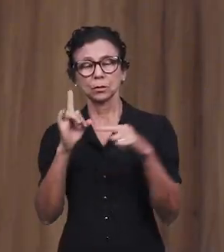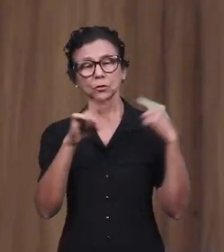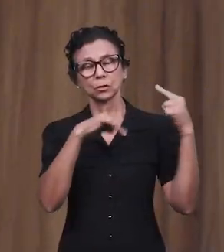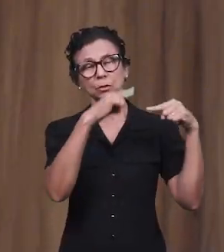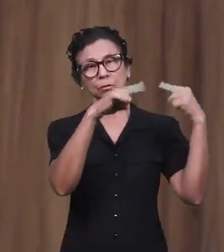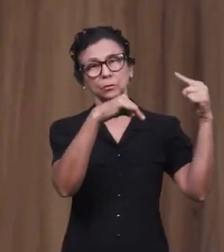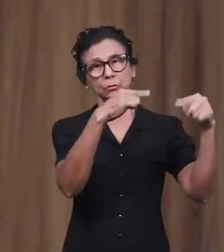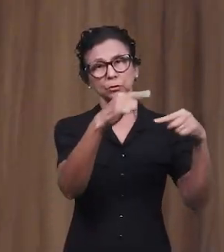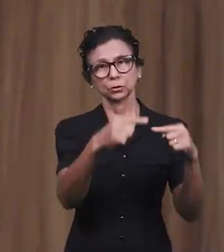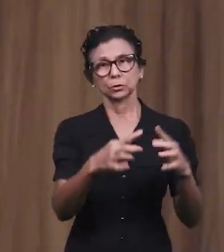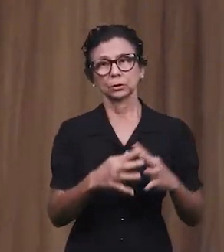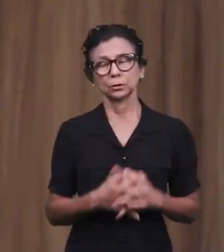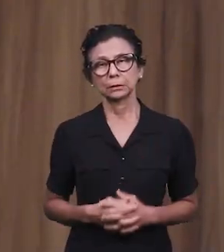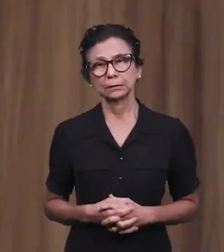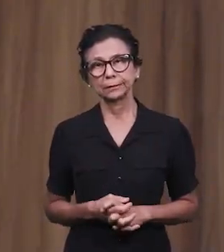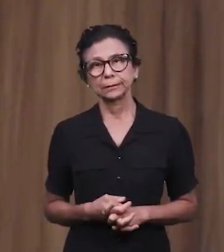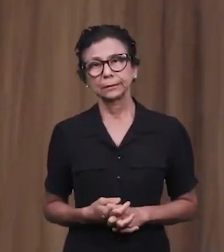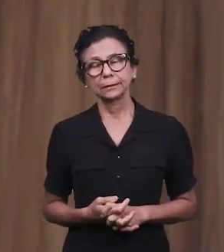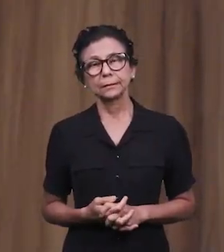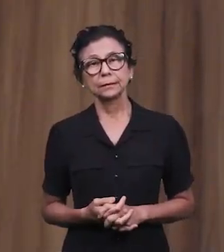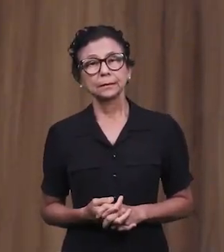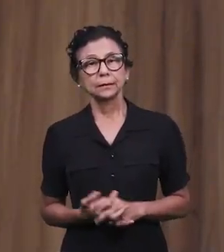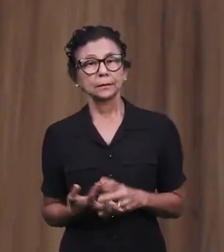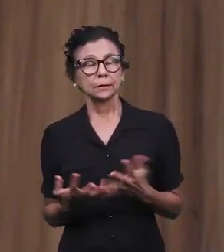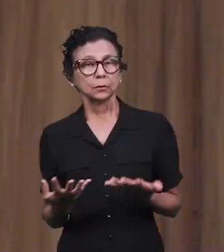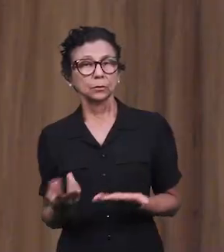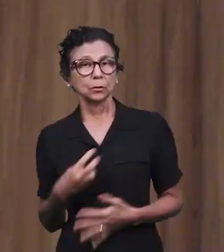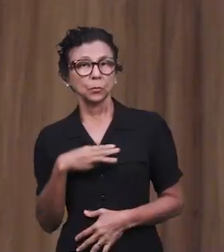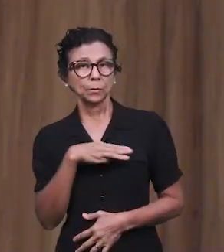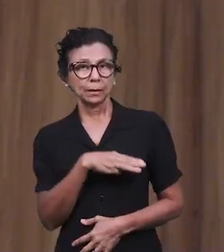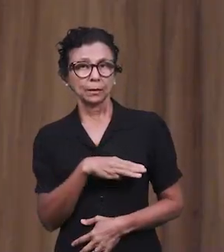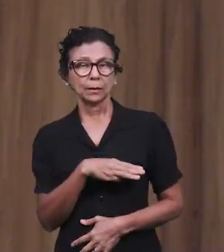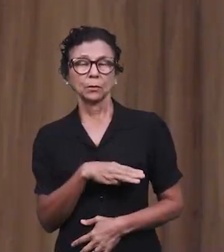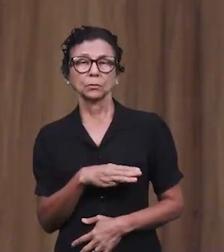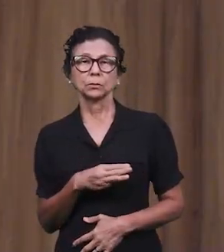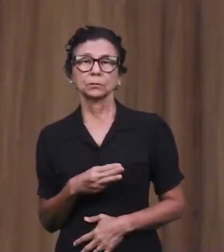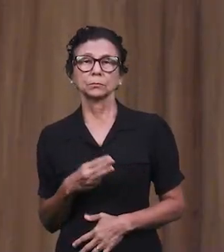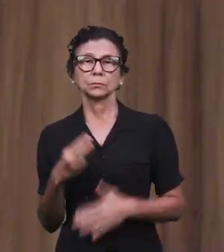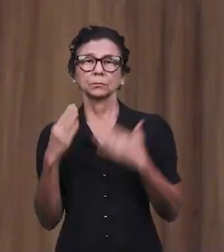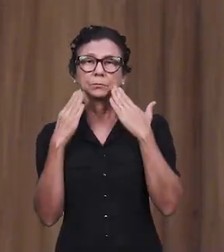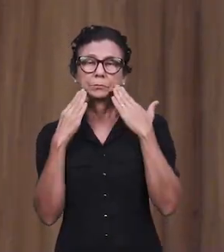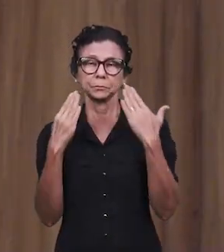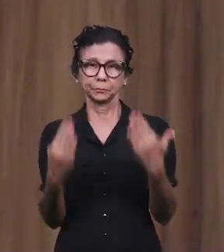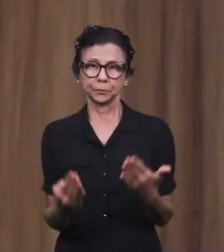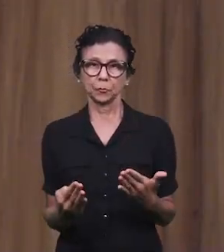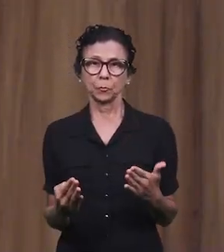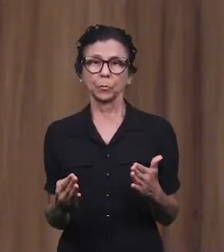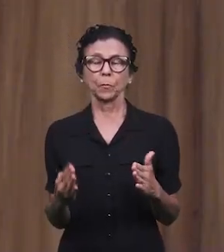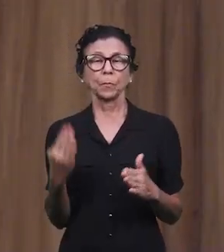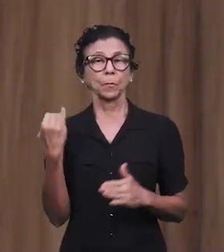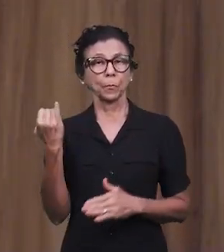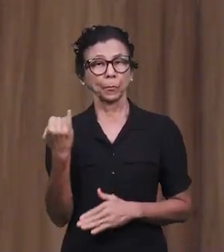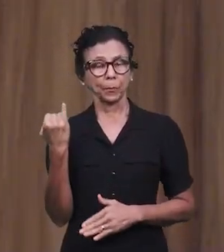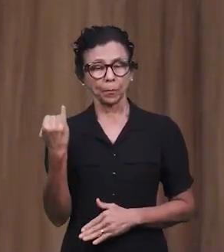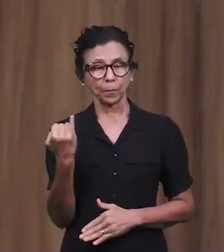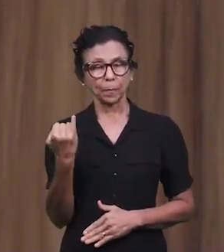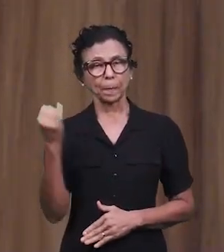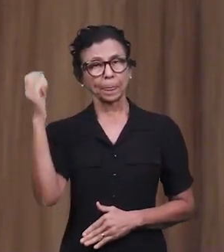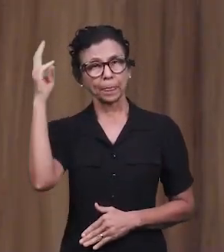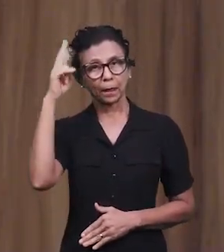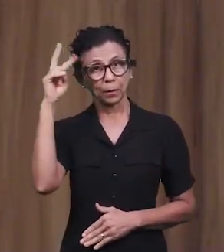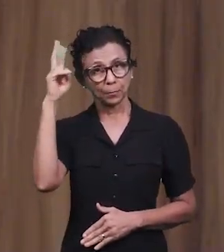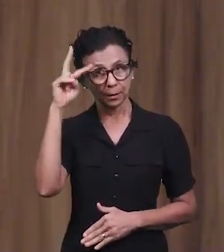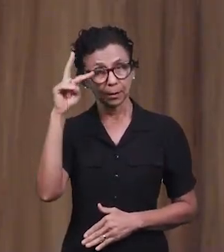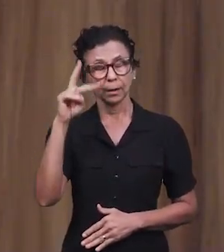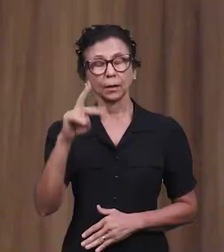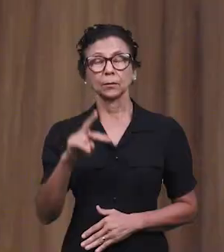Jesus, como o evangelista Mateus ele apresenta. É importante lembrar